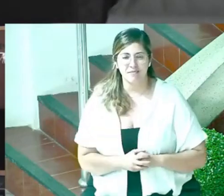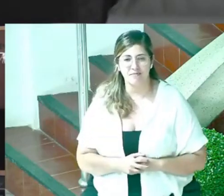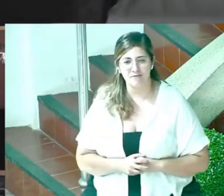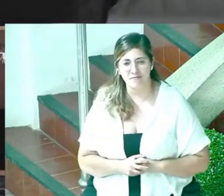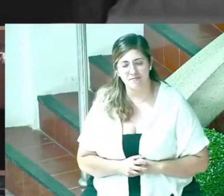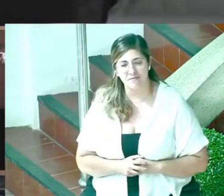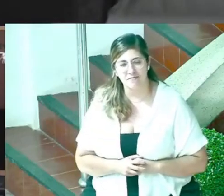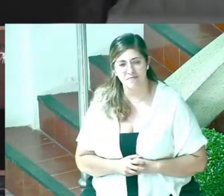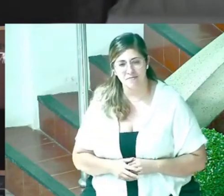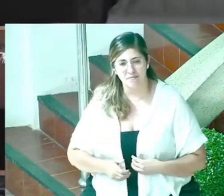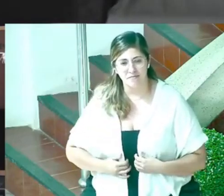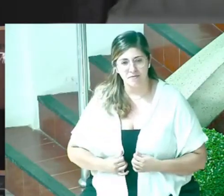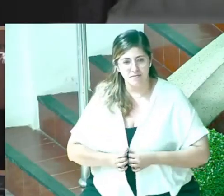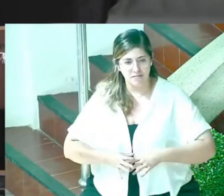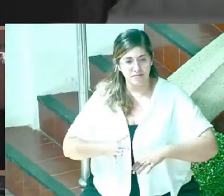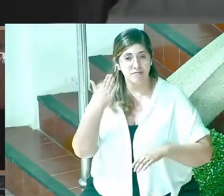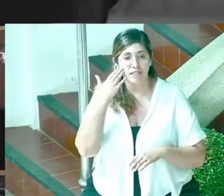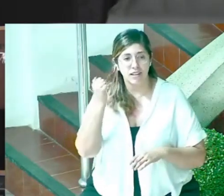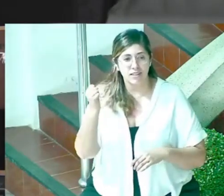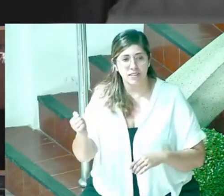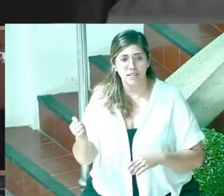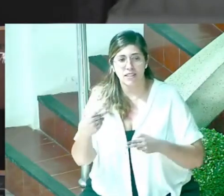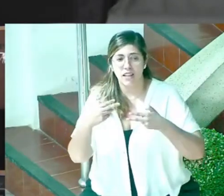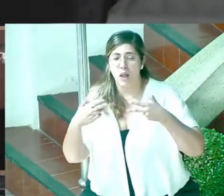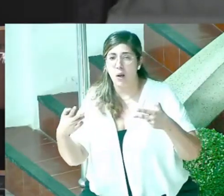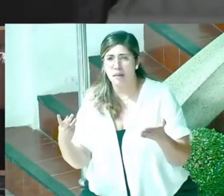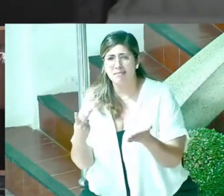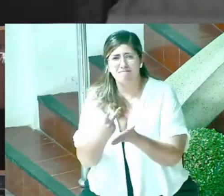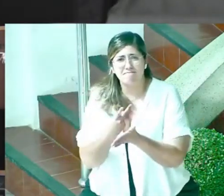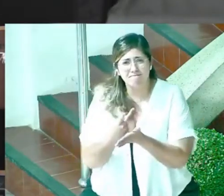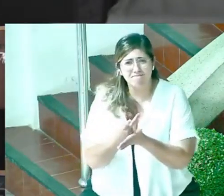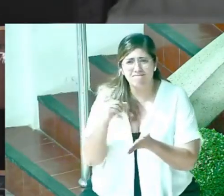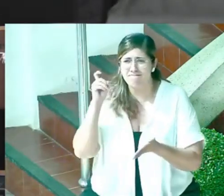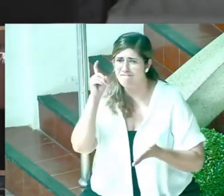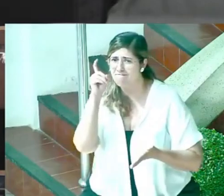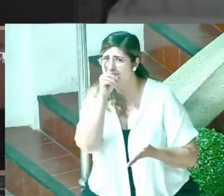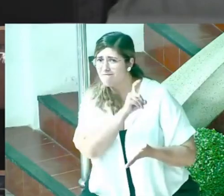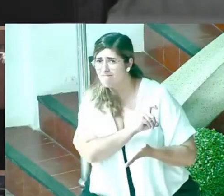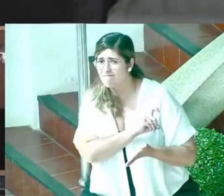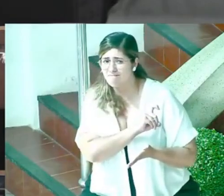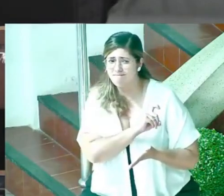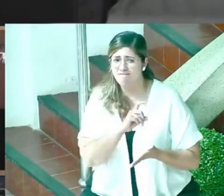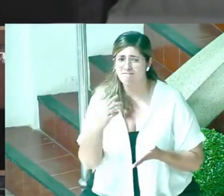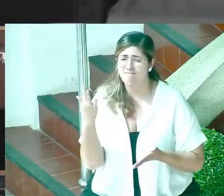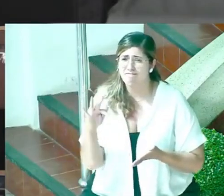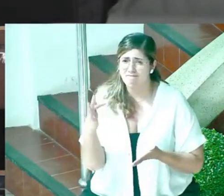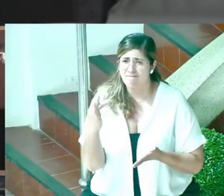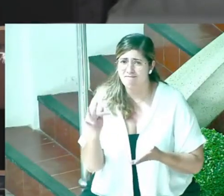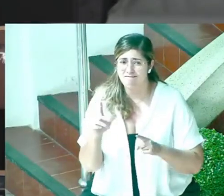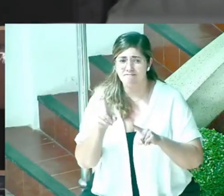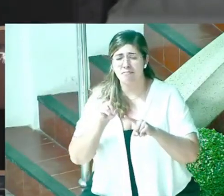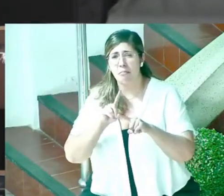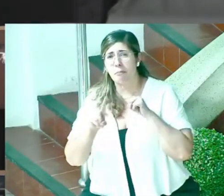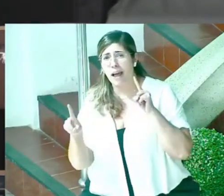Dado a gravidade da ofensa, às vezes somos assaltados por sentimentos ruins,